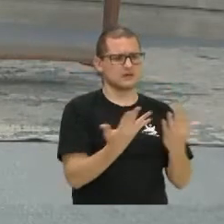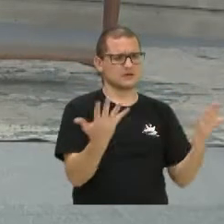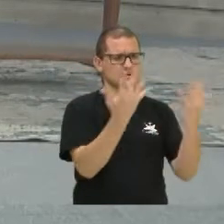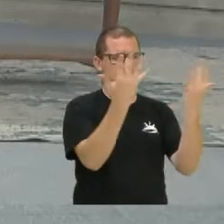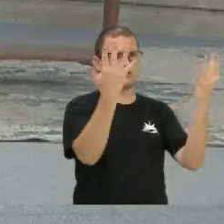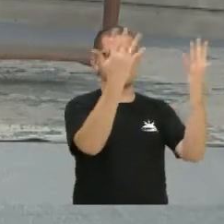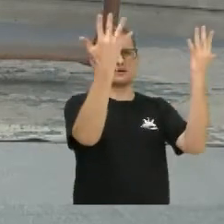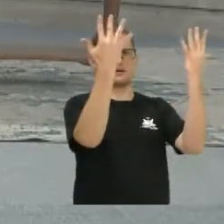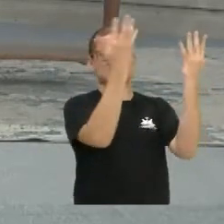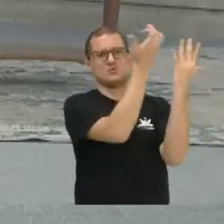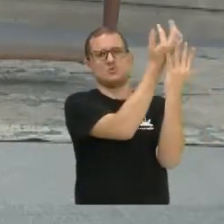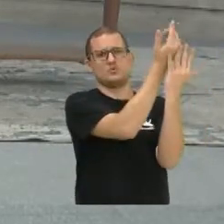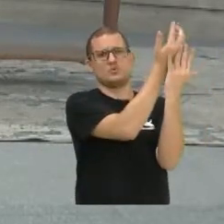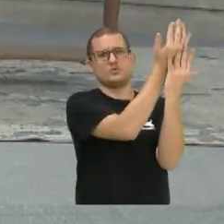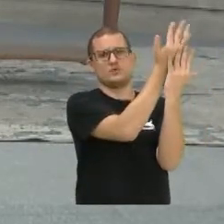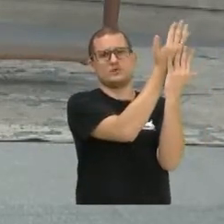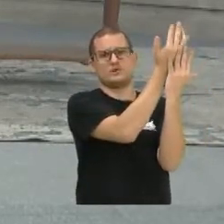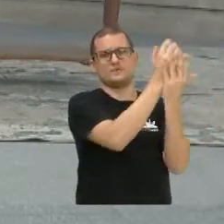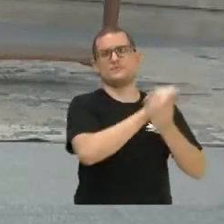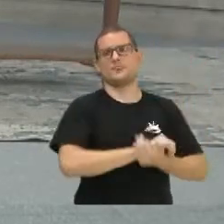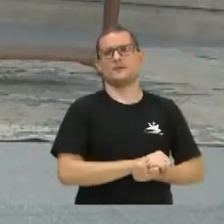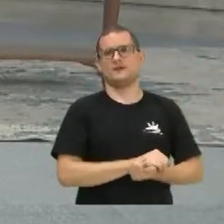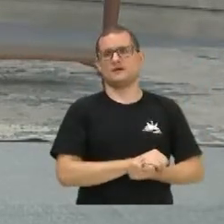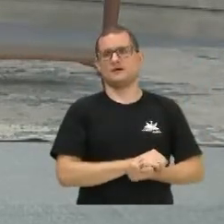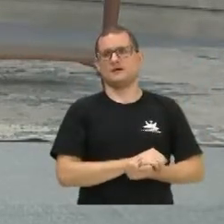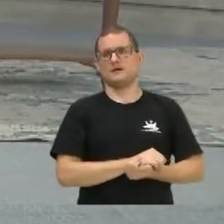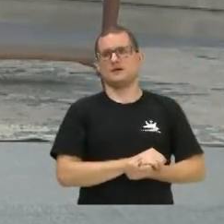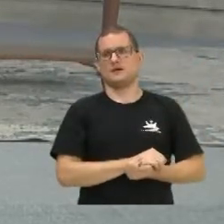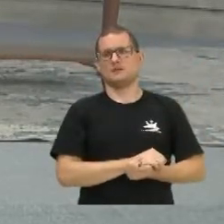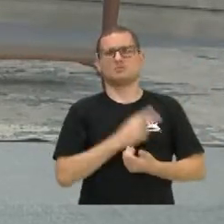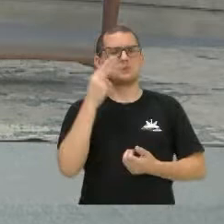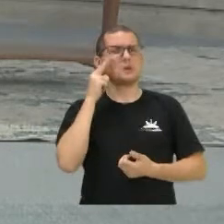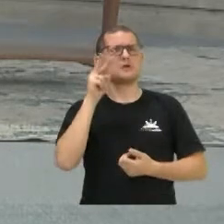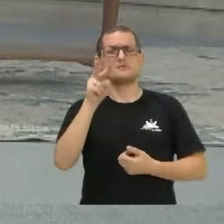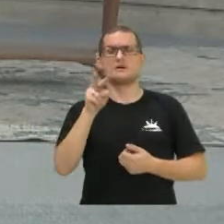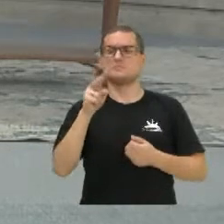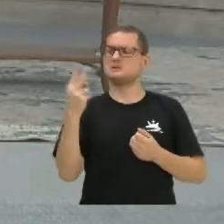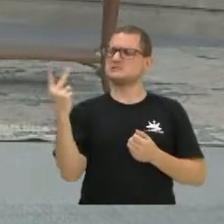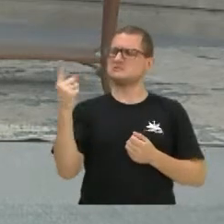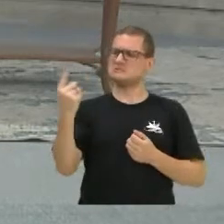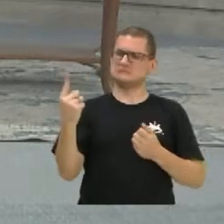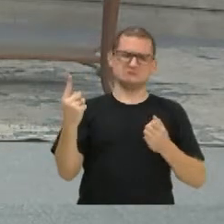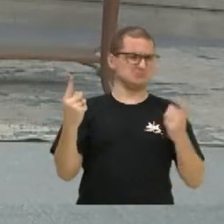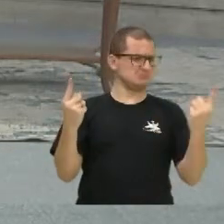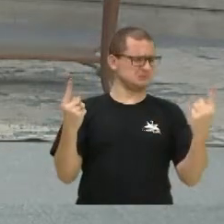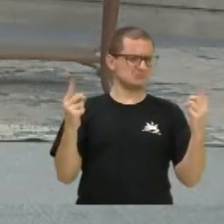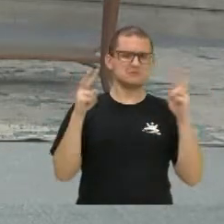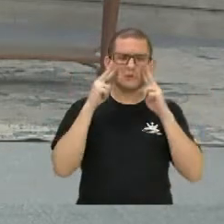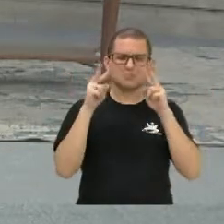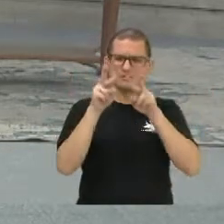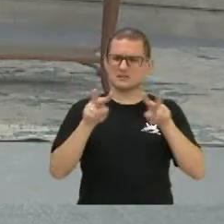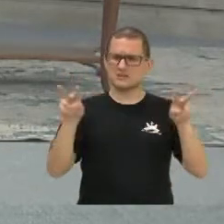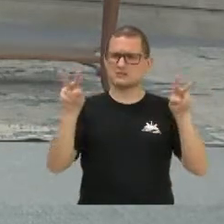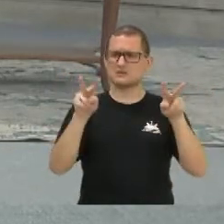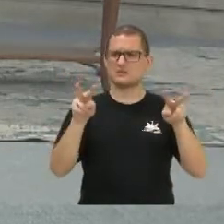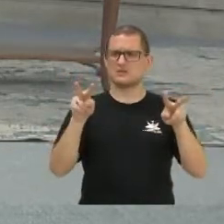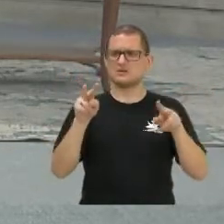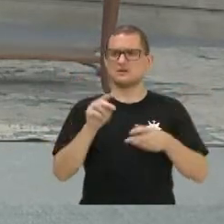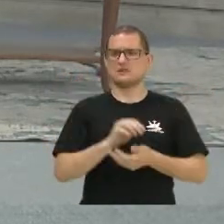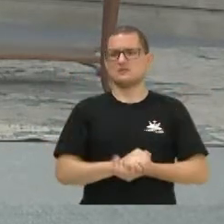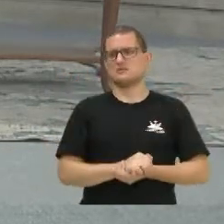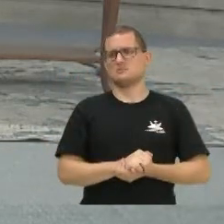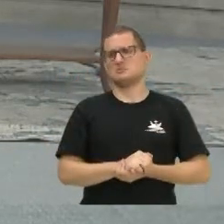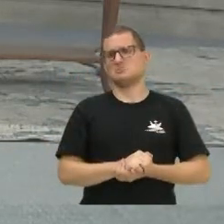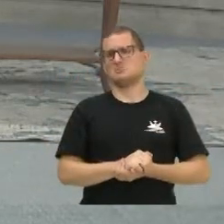essa é a imagem das duas oliveiras e dos dois candelabros elas são tomadas de um profeta tardio lá